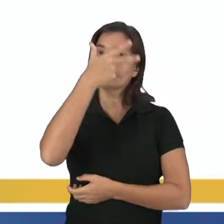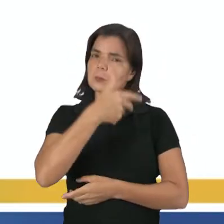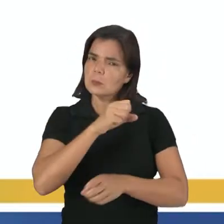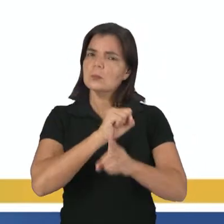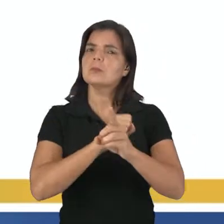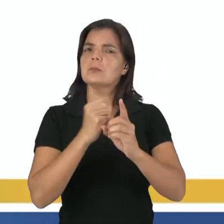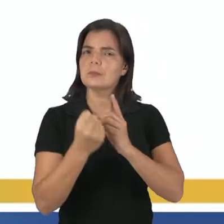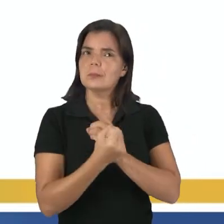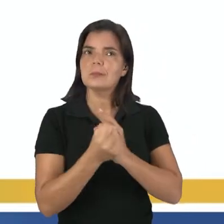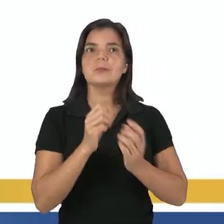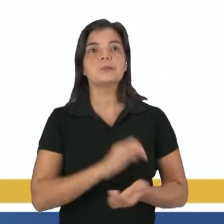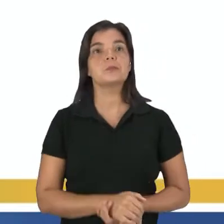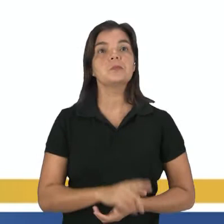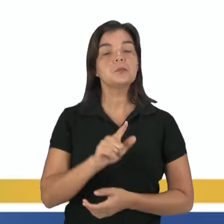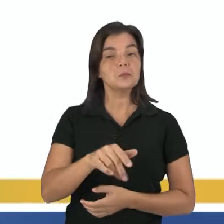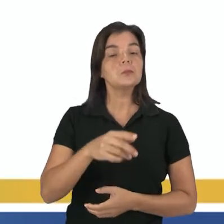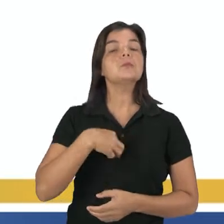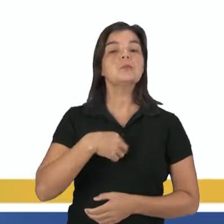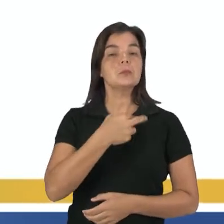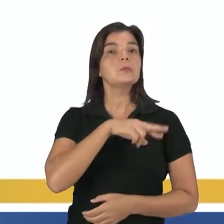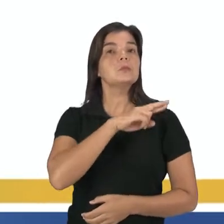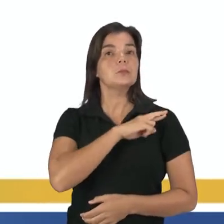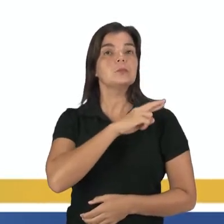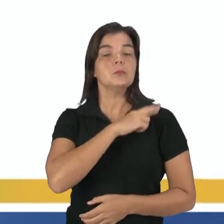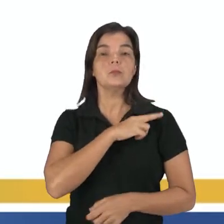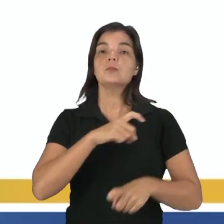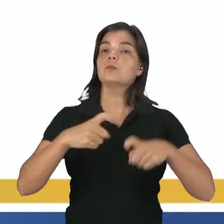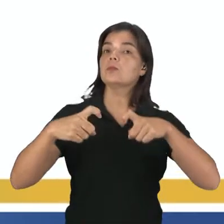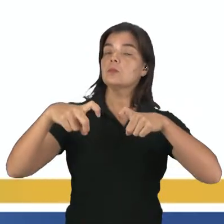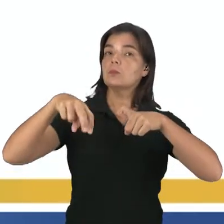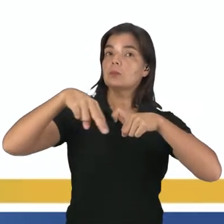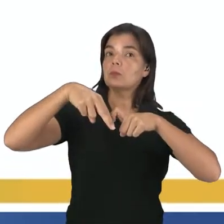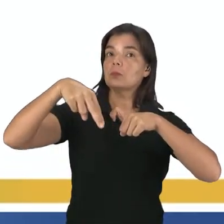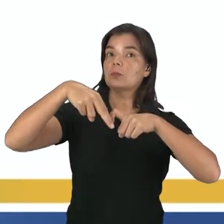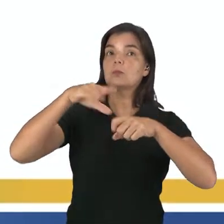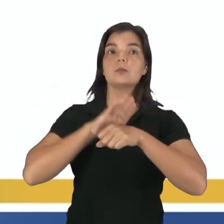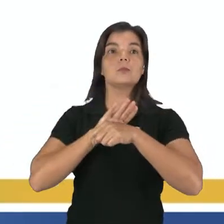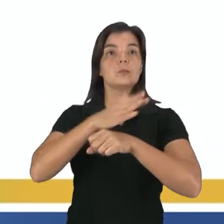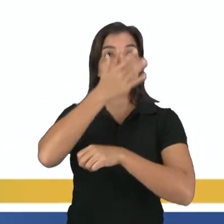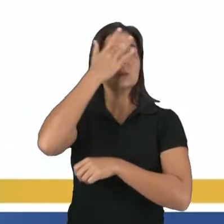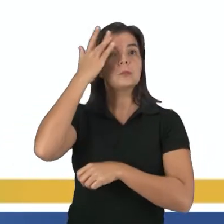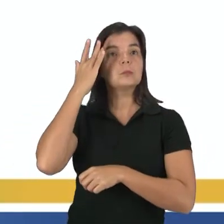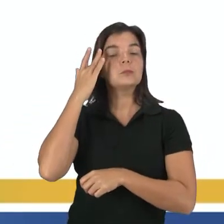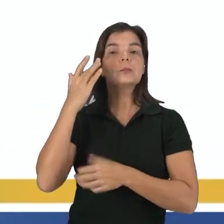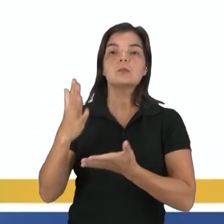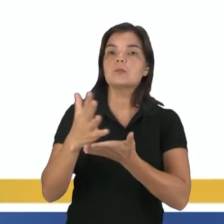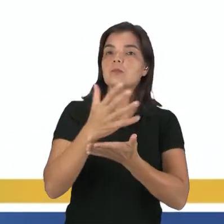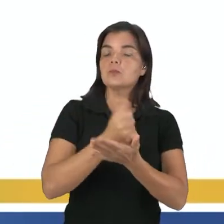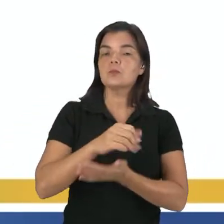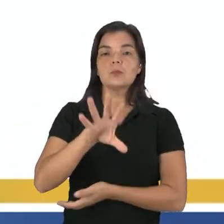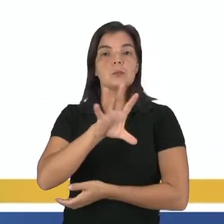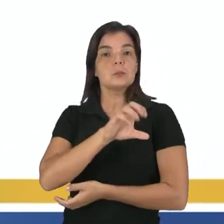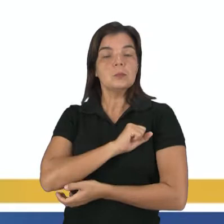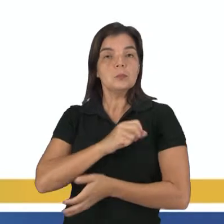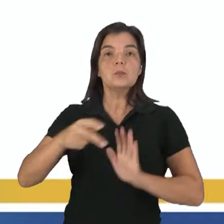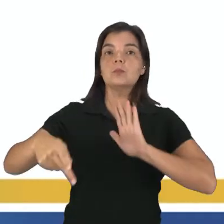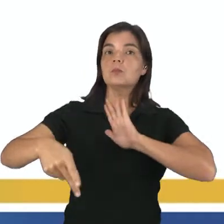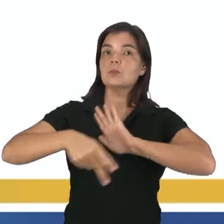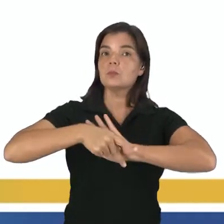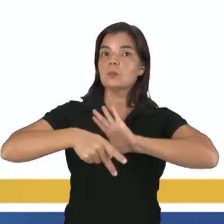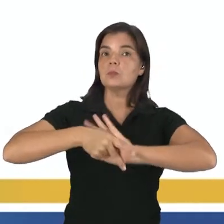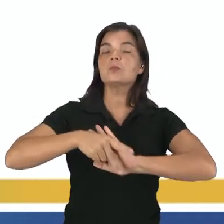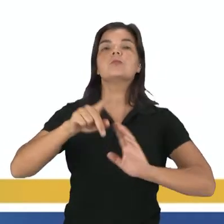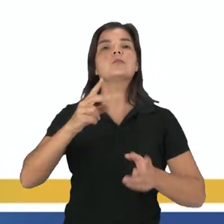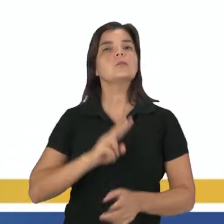sociedade? Uma das minhas missões como nutricionista é ajudar as pessoas a resgatarem seu amor próprio